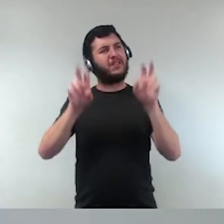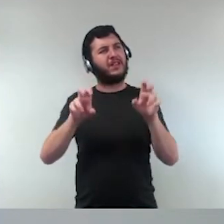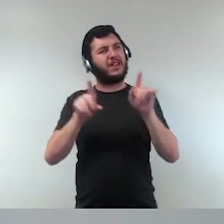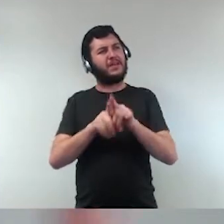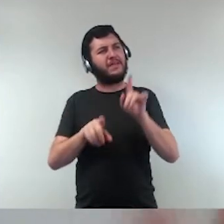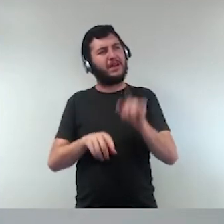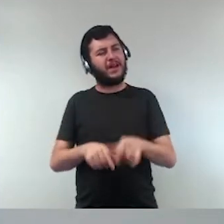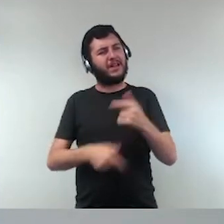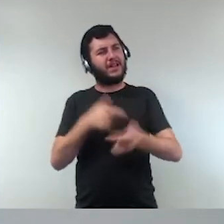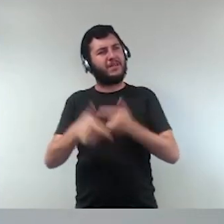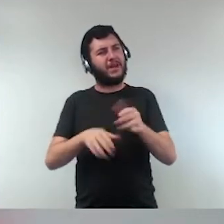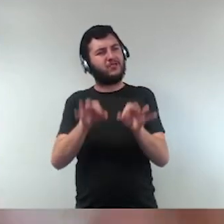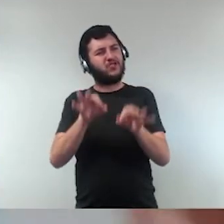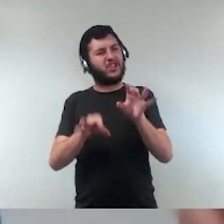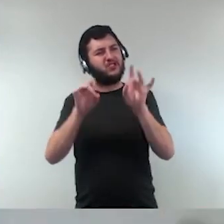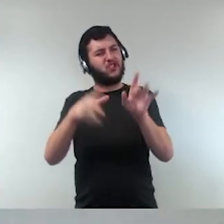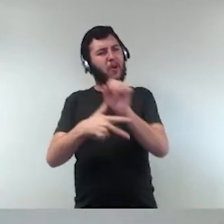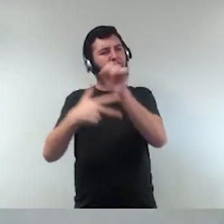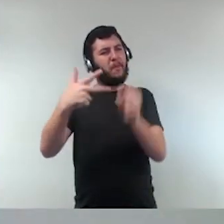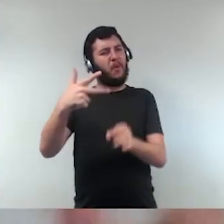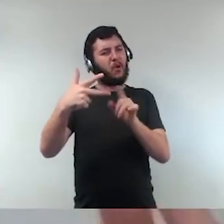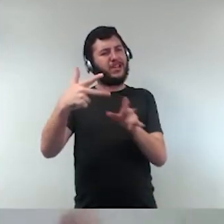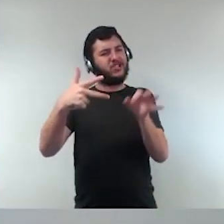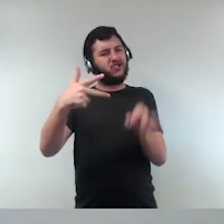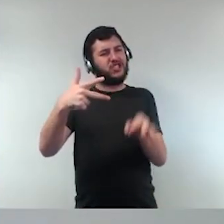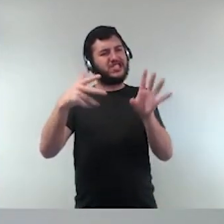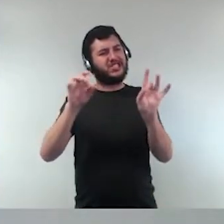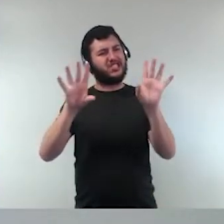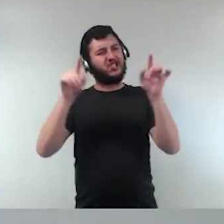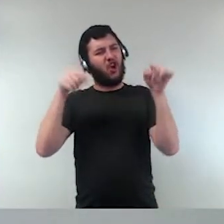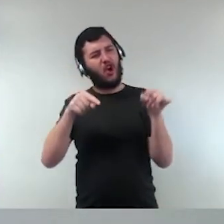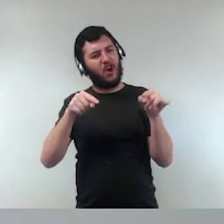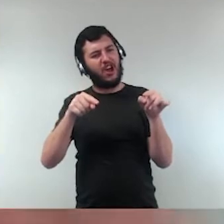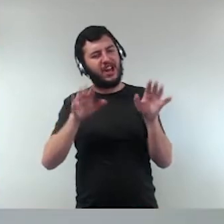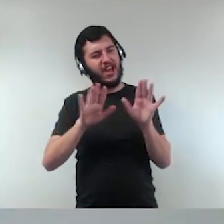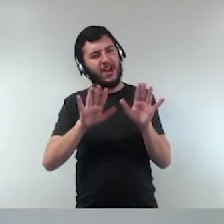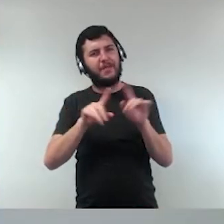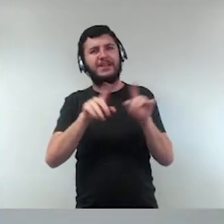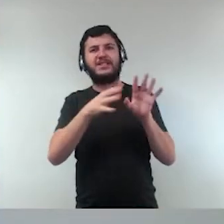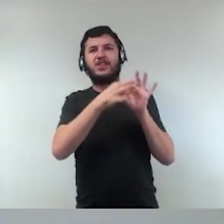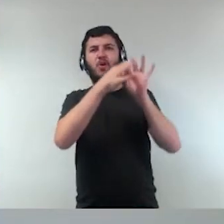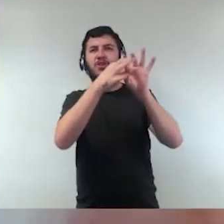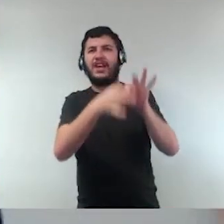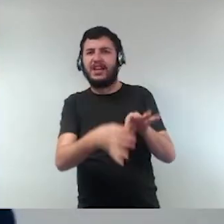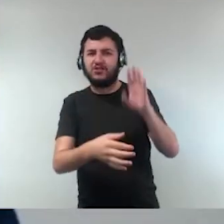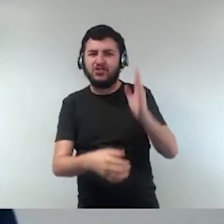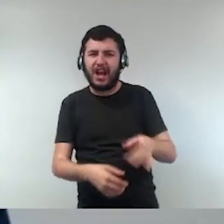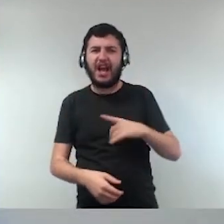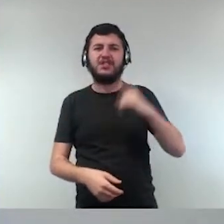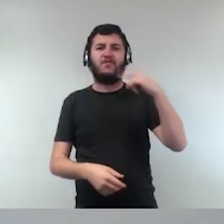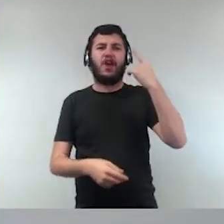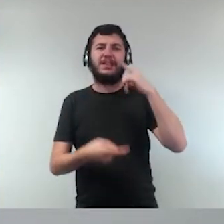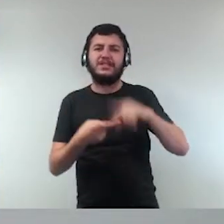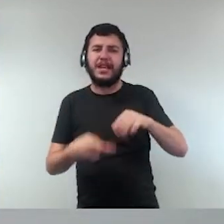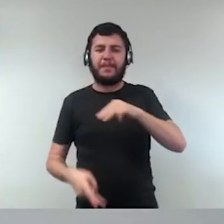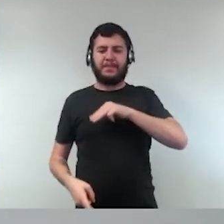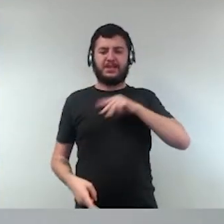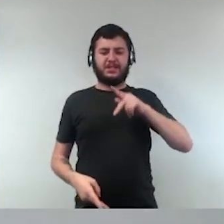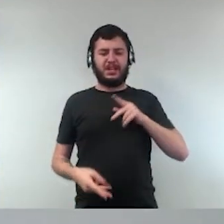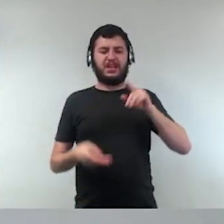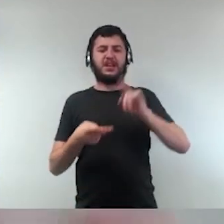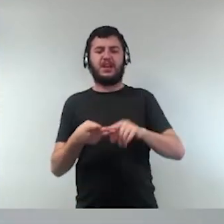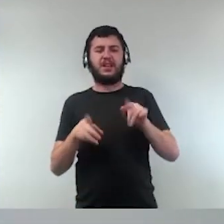Poder Judiciário, mas a esse contexto todo em que estamos todos envolvidos, que envolve a advocacia, que envolve o Ministério Público, que envolve